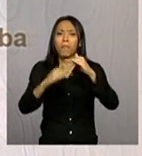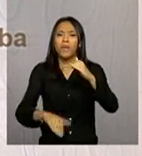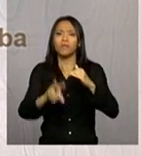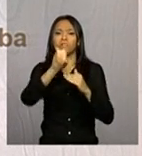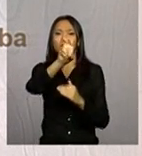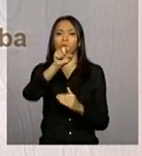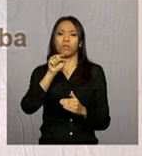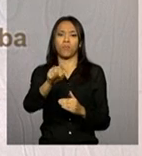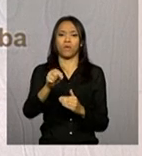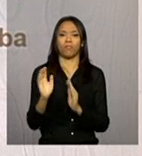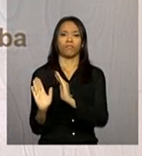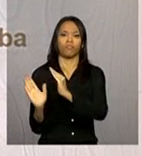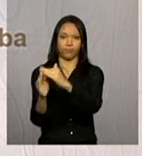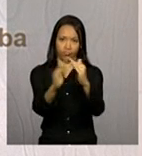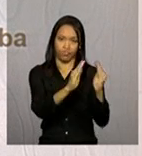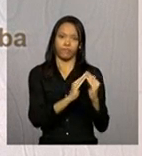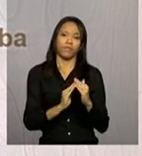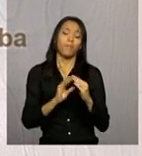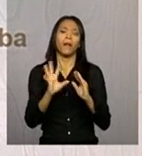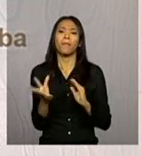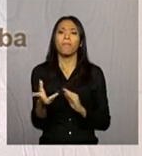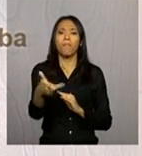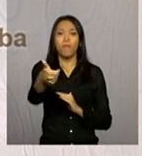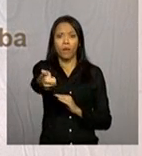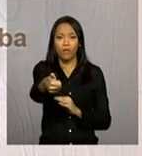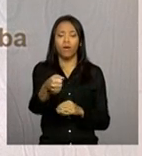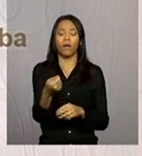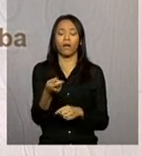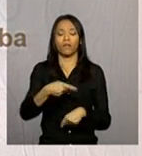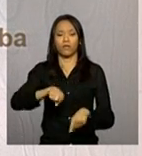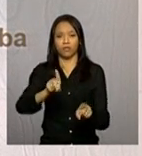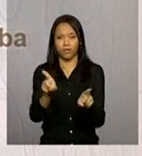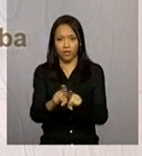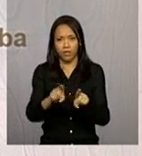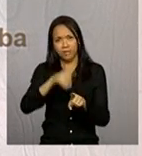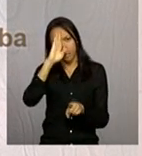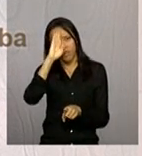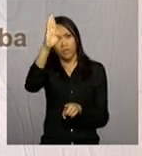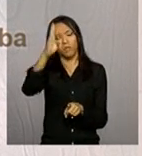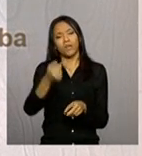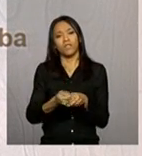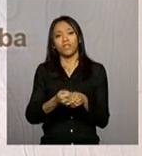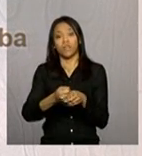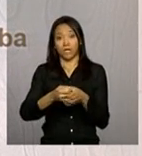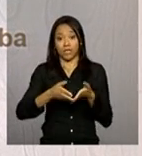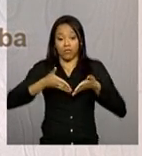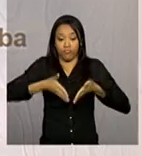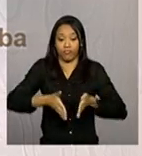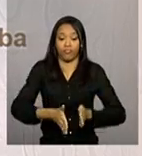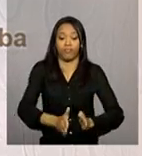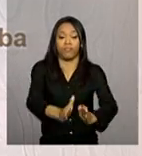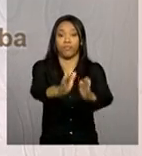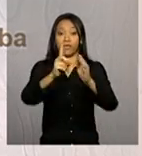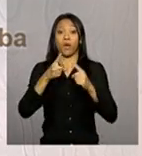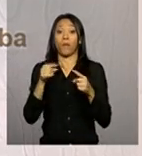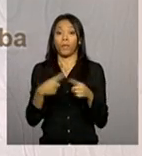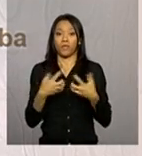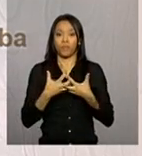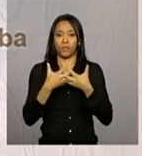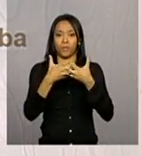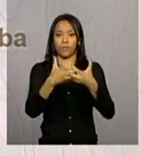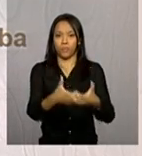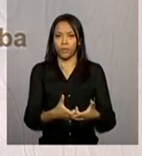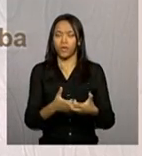facilitar, para melhorar a manutenção, especialmente das estradas vicinais, para escoamento, especialmente